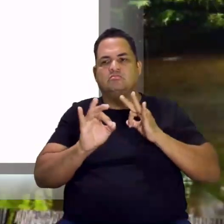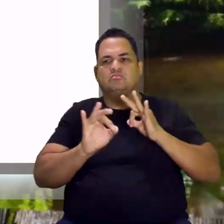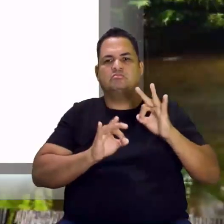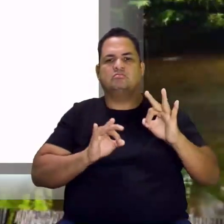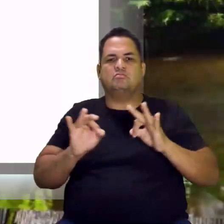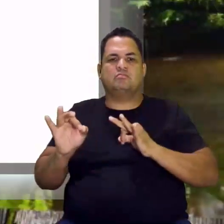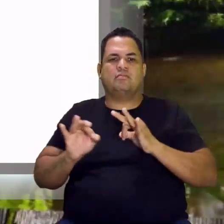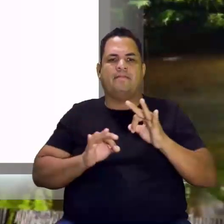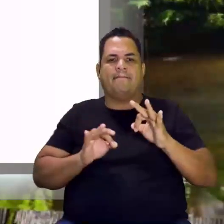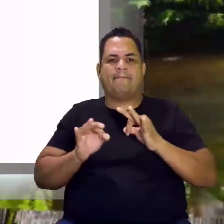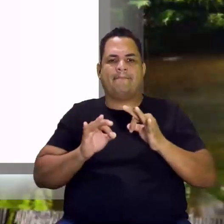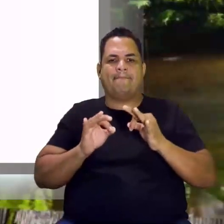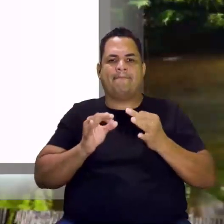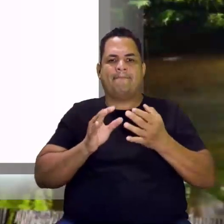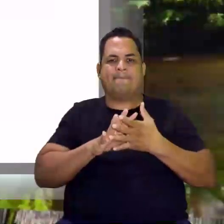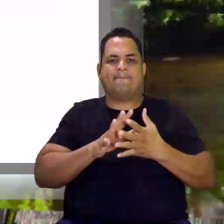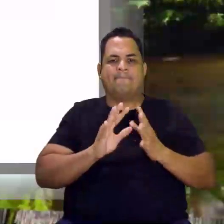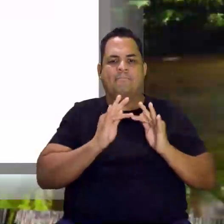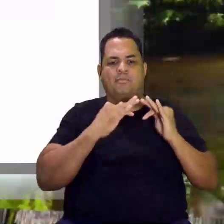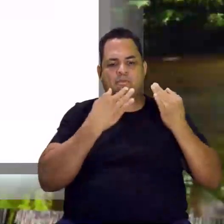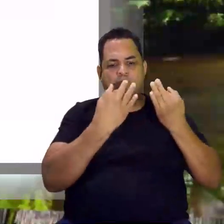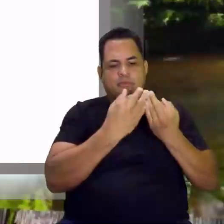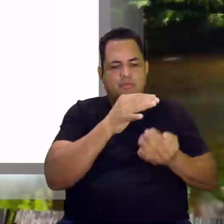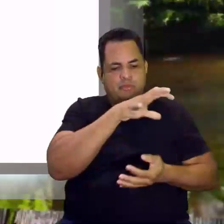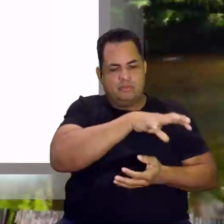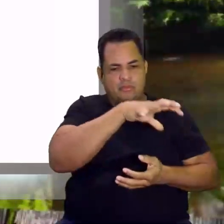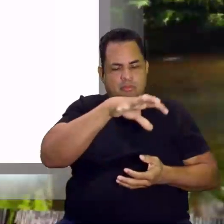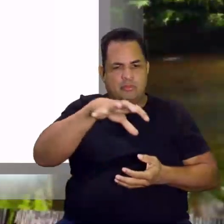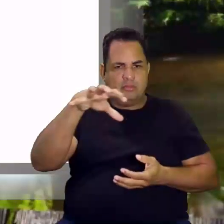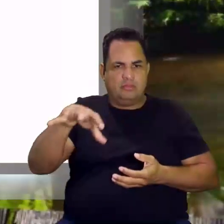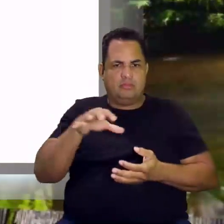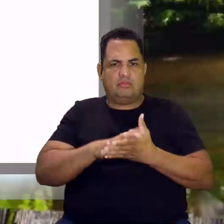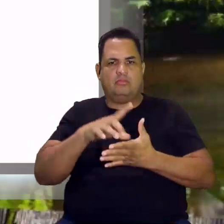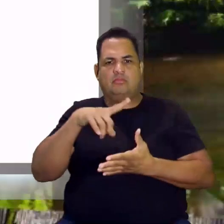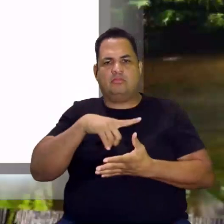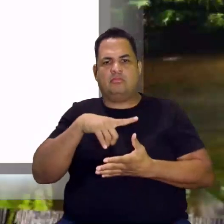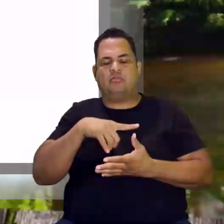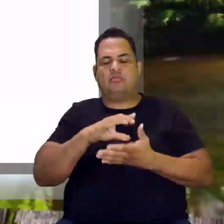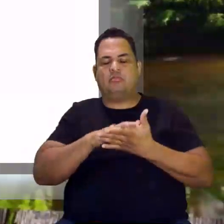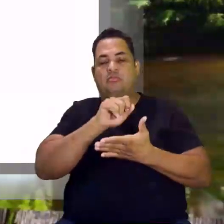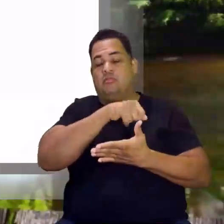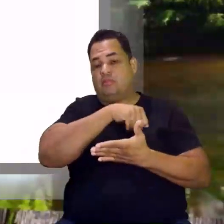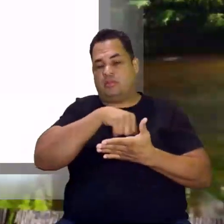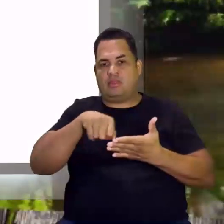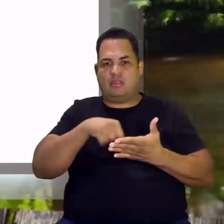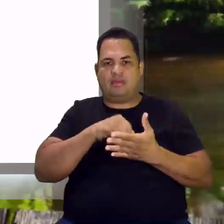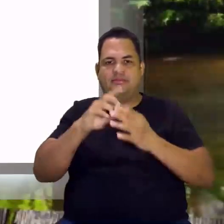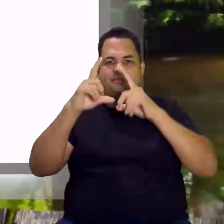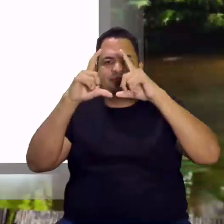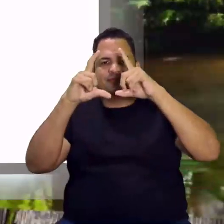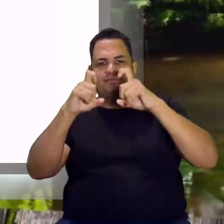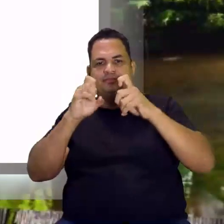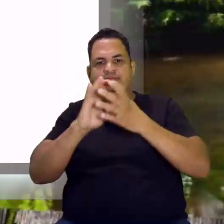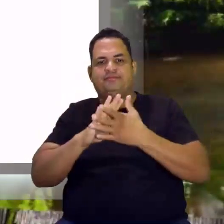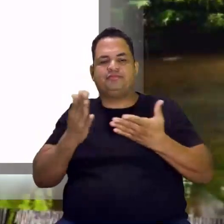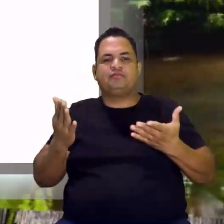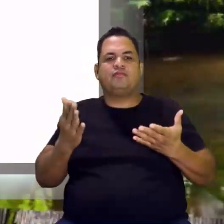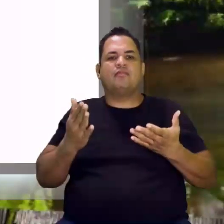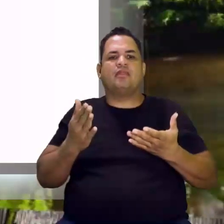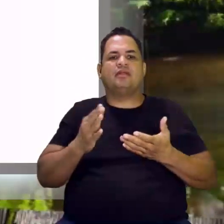construção de unidades familiares de defesa. A gente tem muitos registros fotográficos,